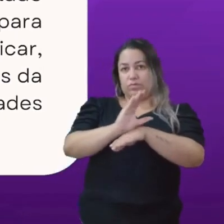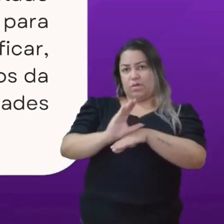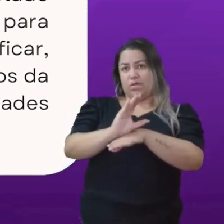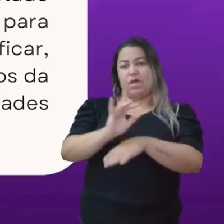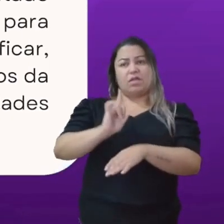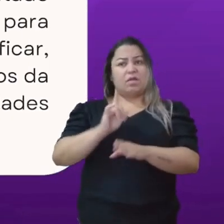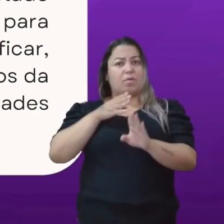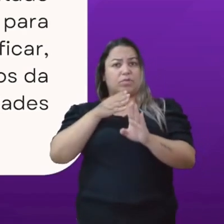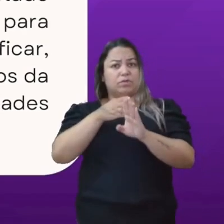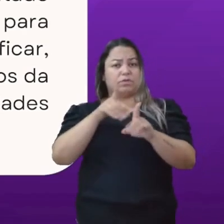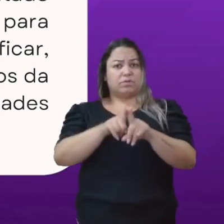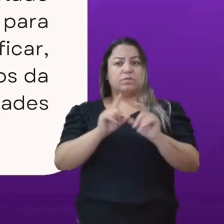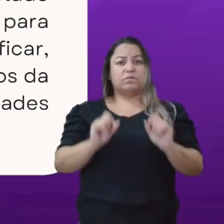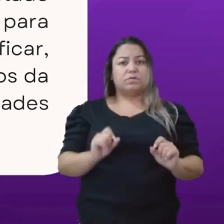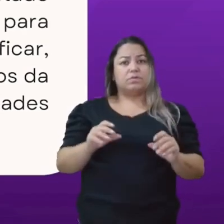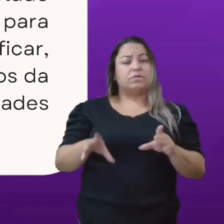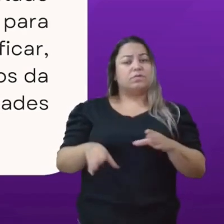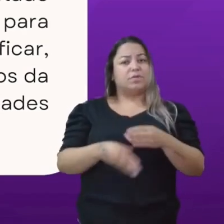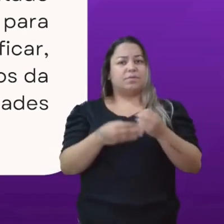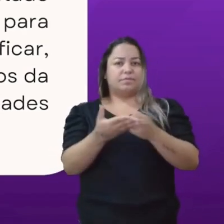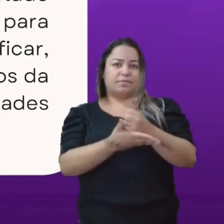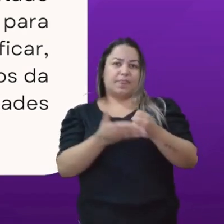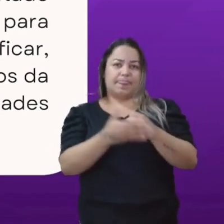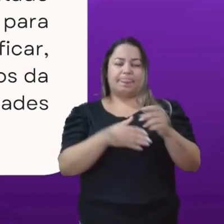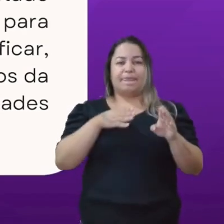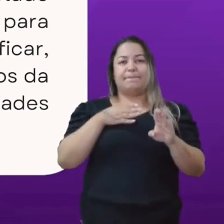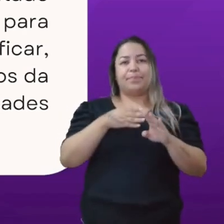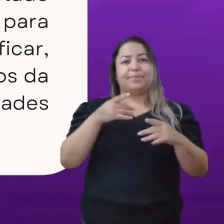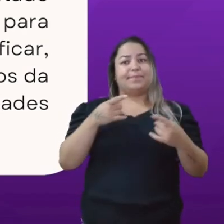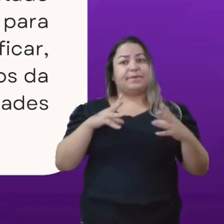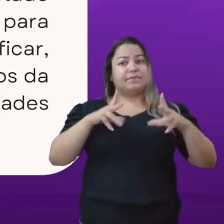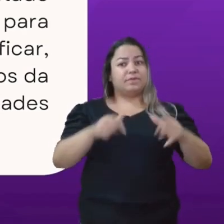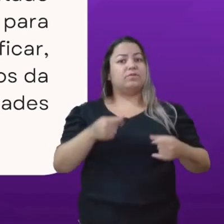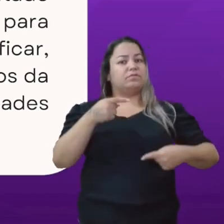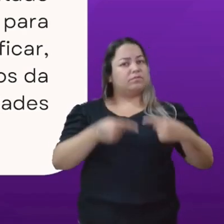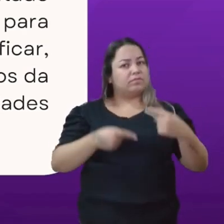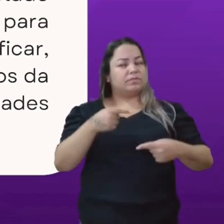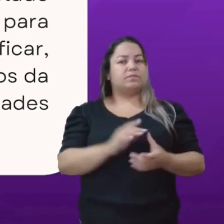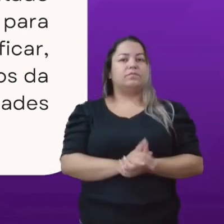da capacidade contributiva, que é basicamente o que vai fundamentar toda a nossa discussão da justiça tributária.